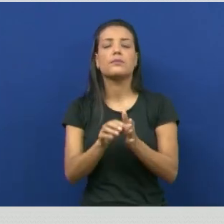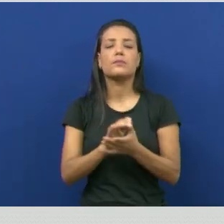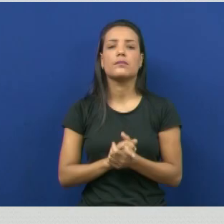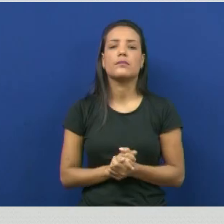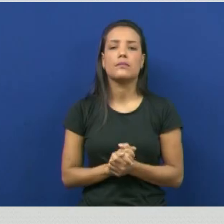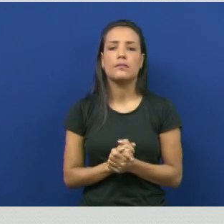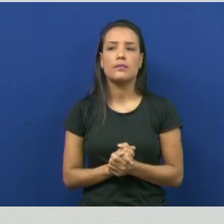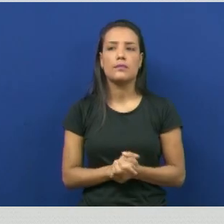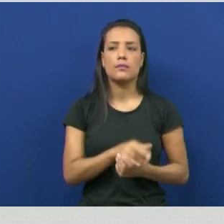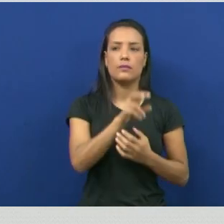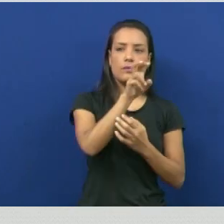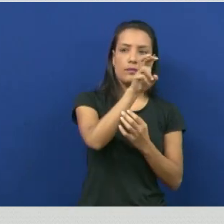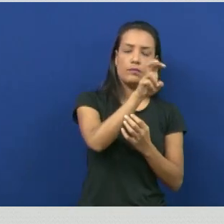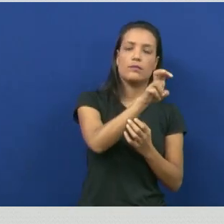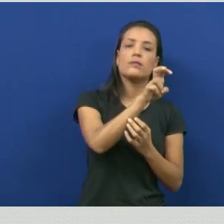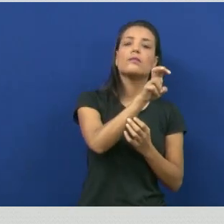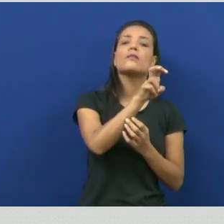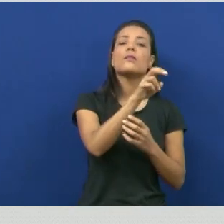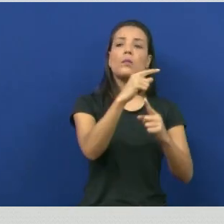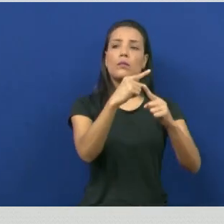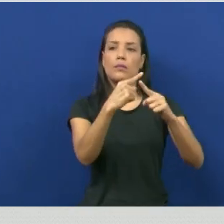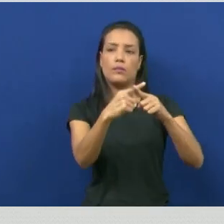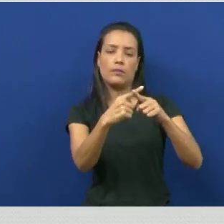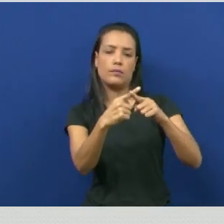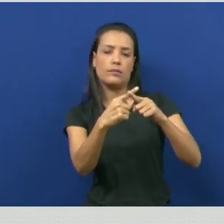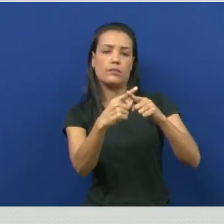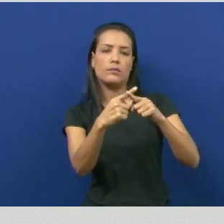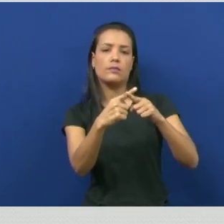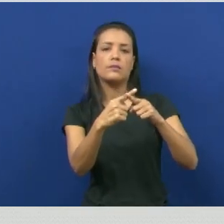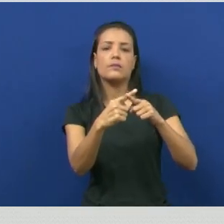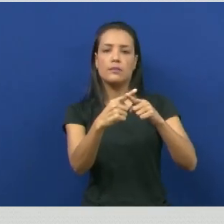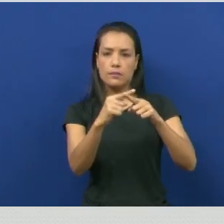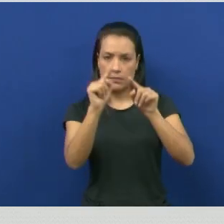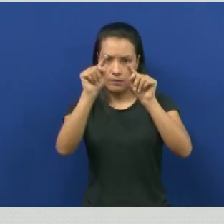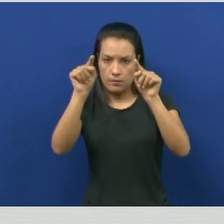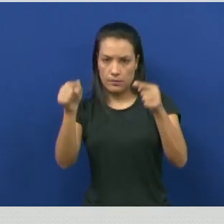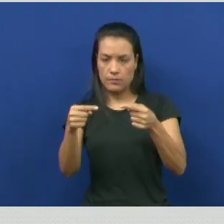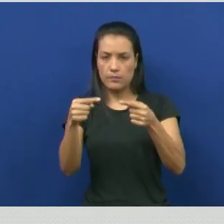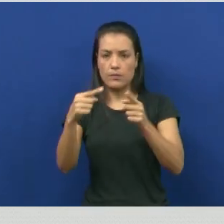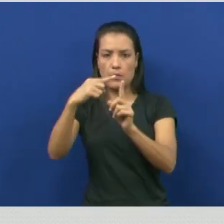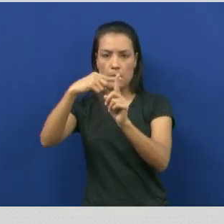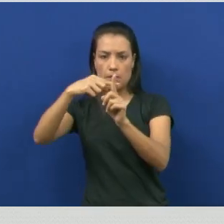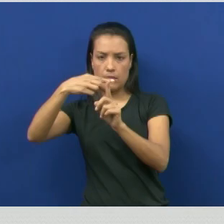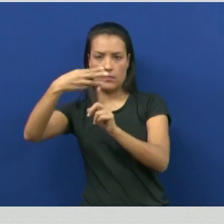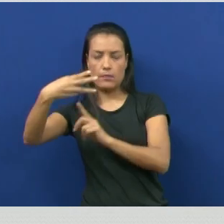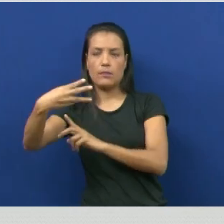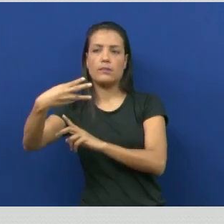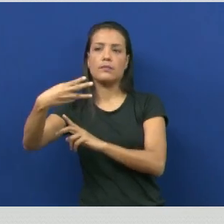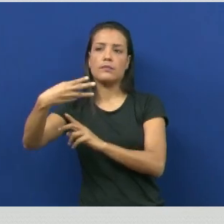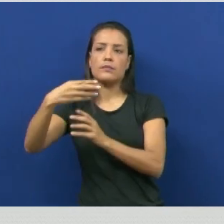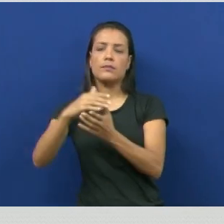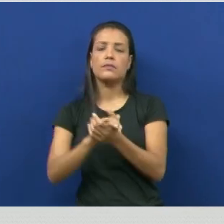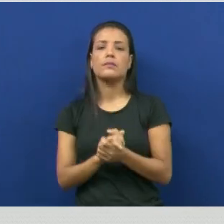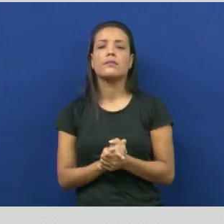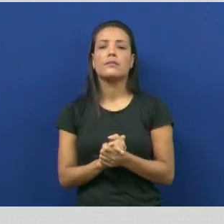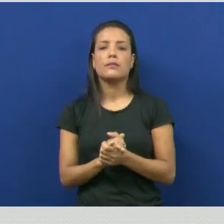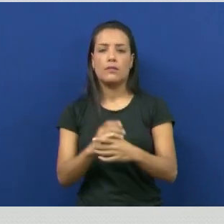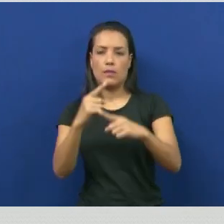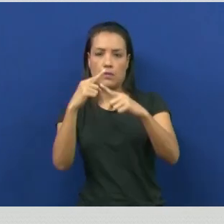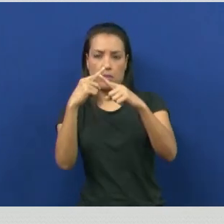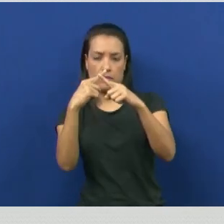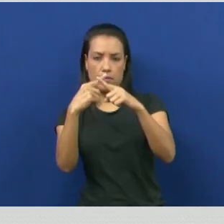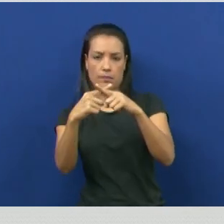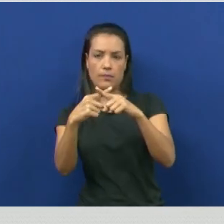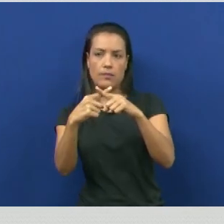os pontos que ela errou. Sim, a gente soma. Mas ela errou 3 questões e a gente vai fazer 3